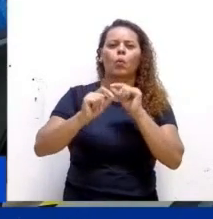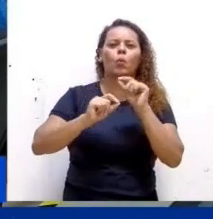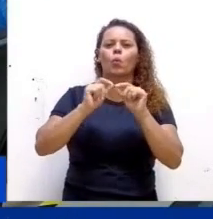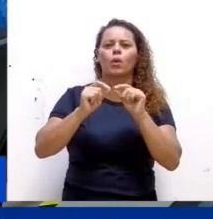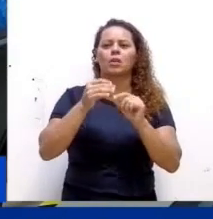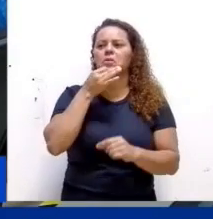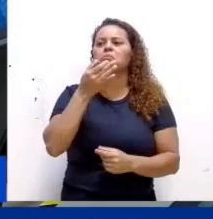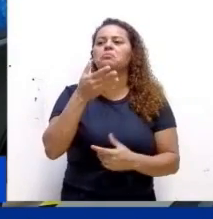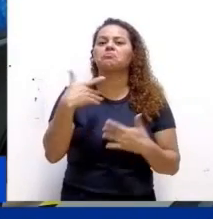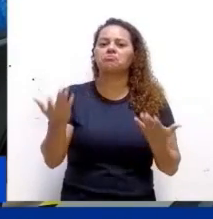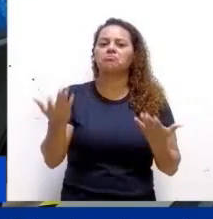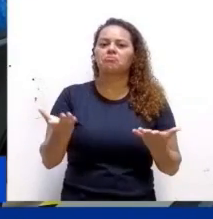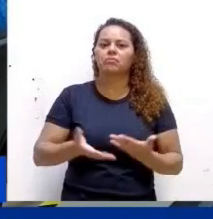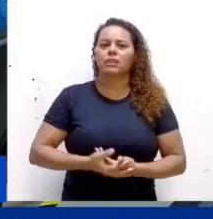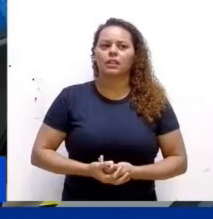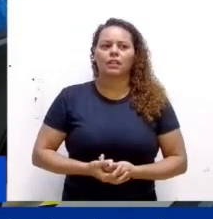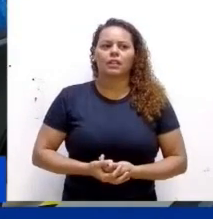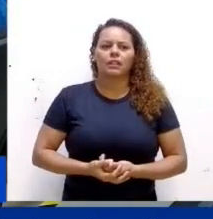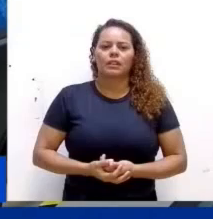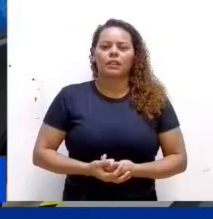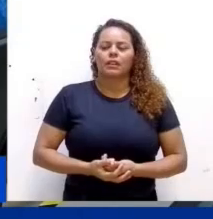É só B.O. Não é B.O.